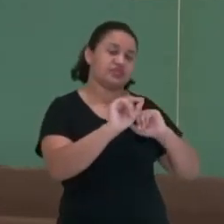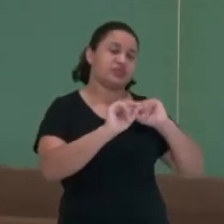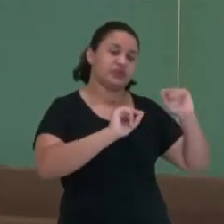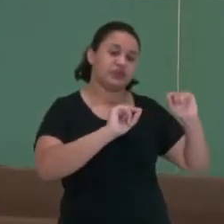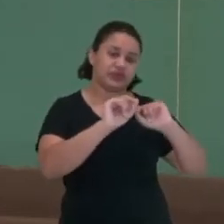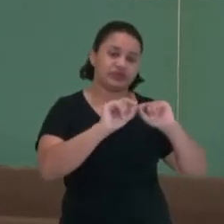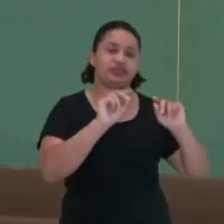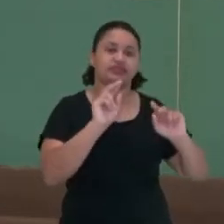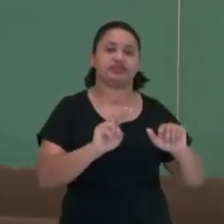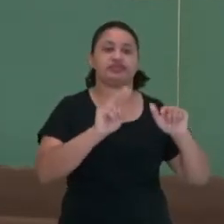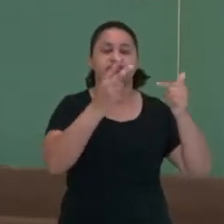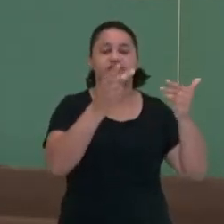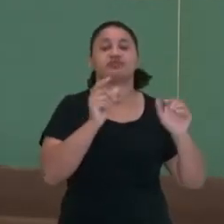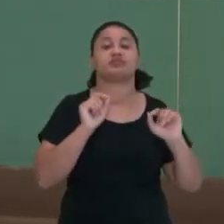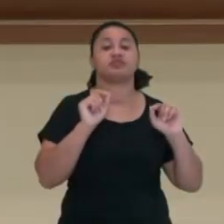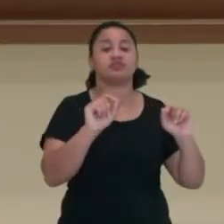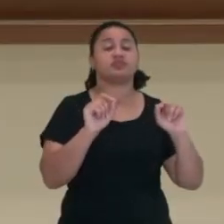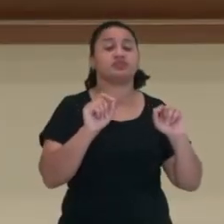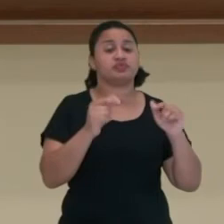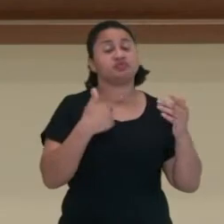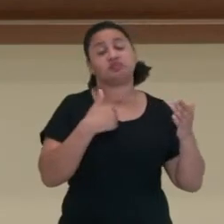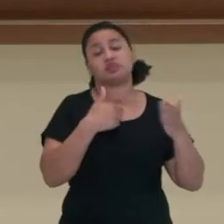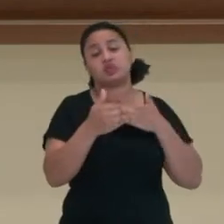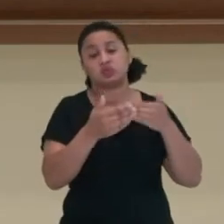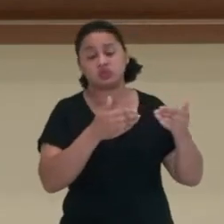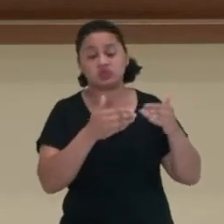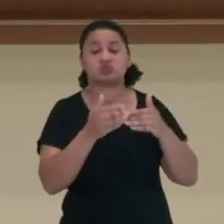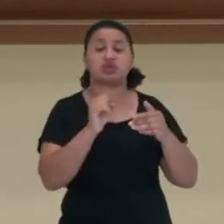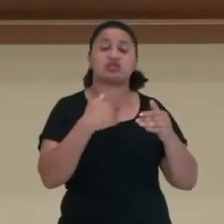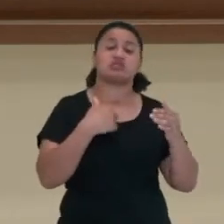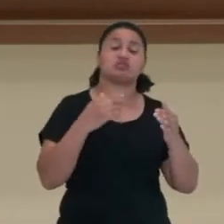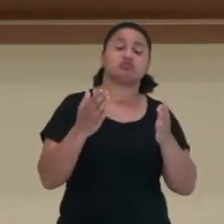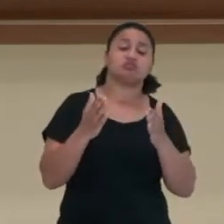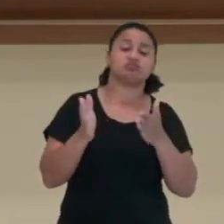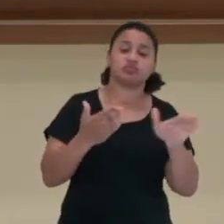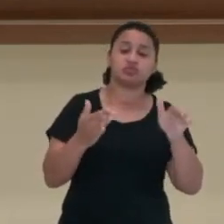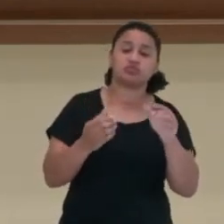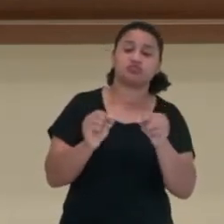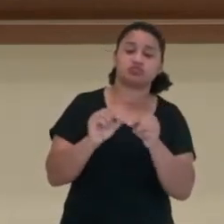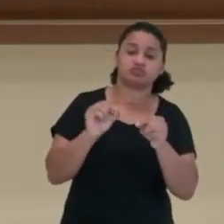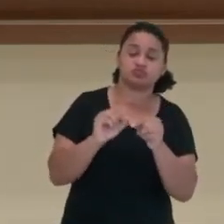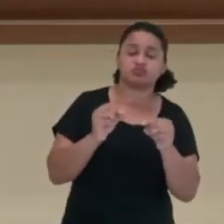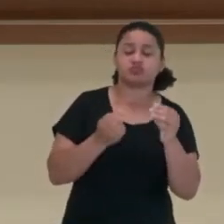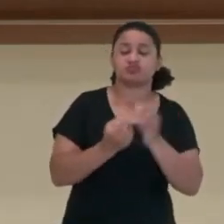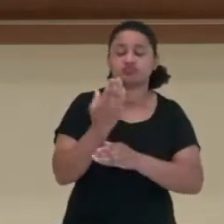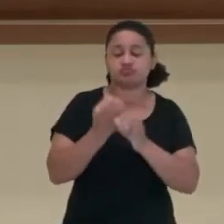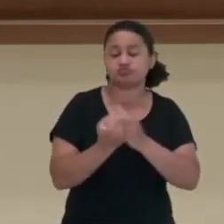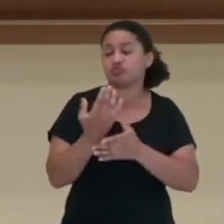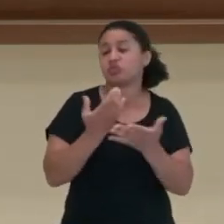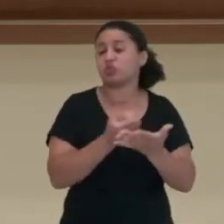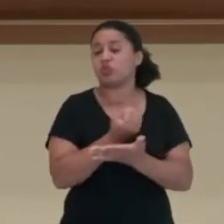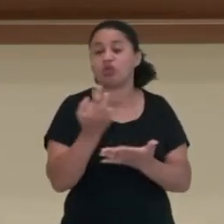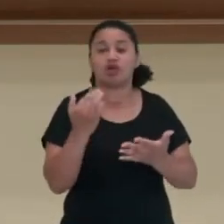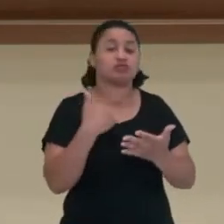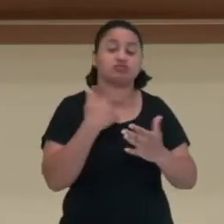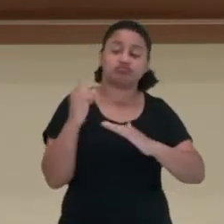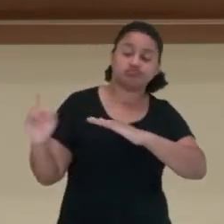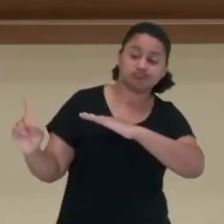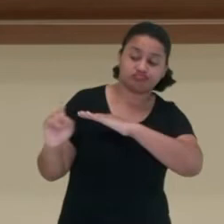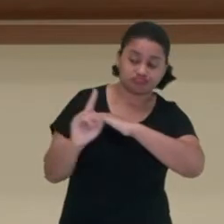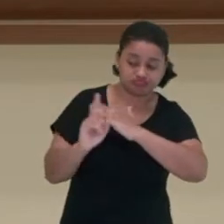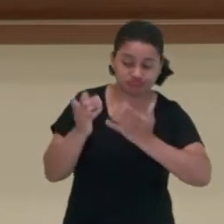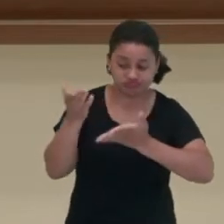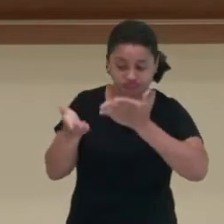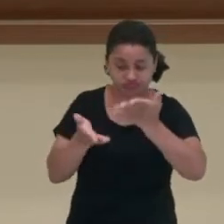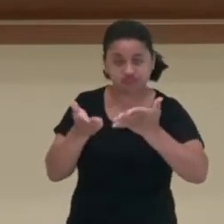aqueles custos que, independentemente de você atender o seu cliente,